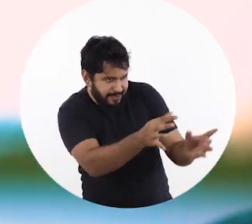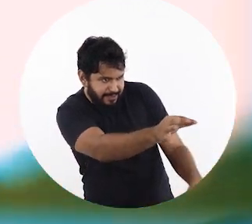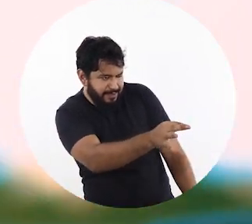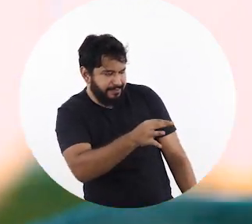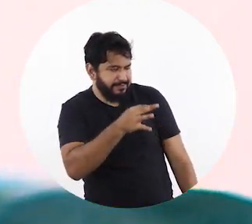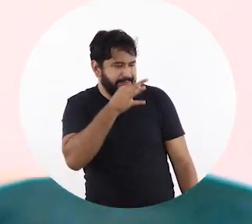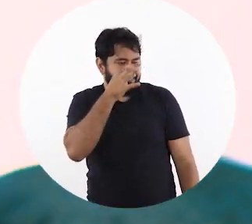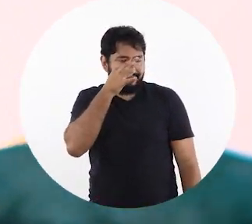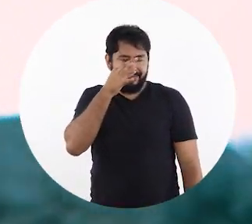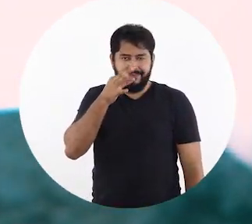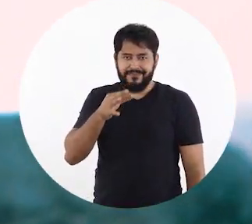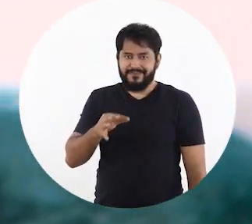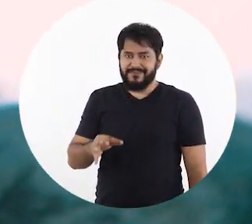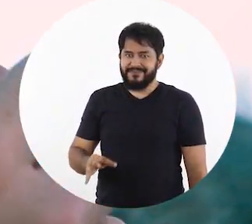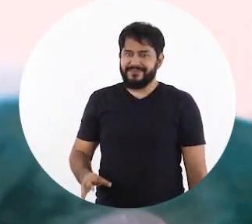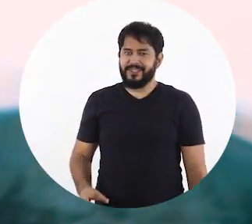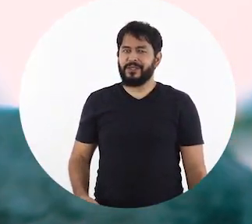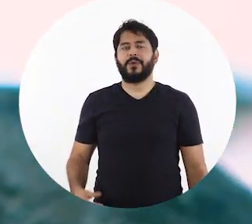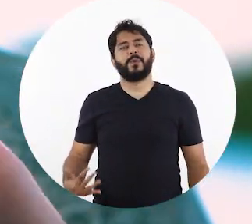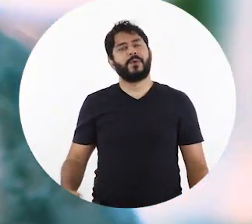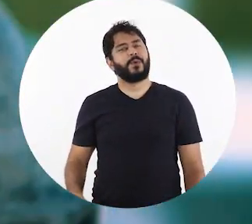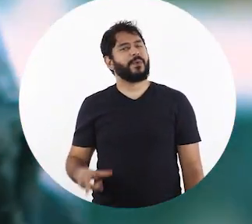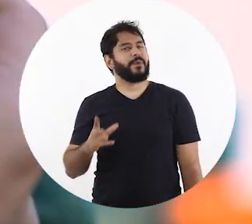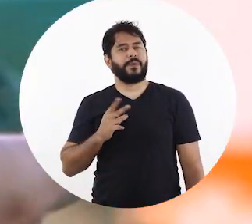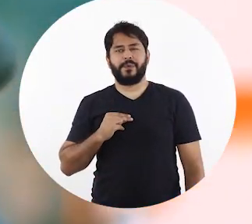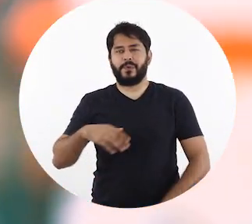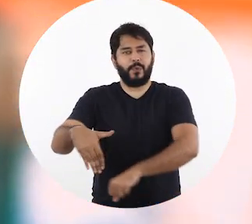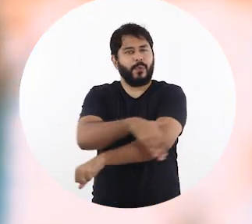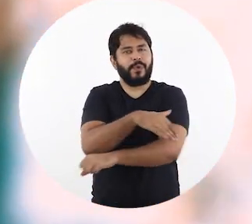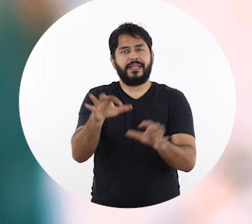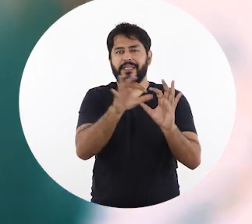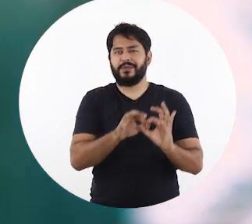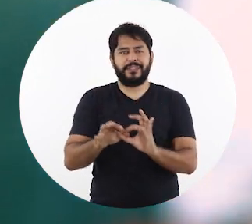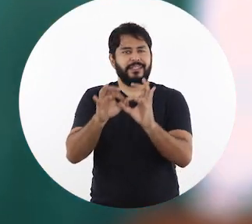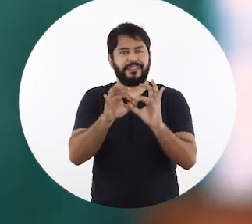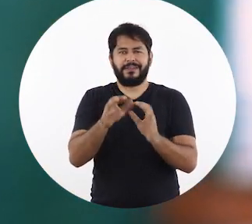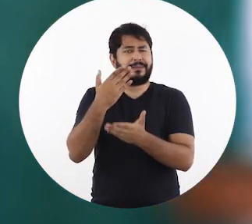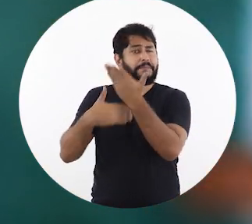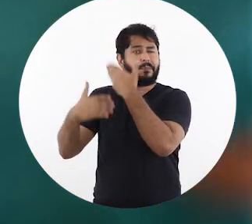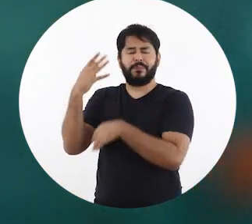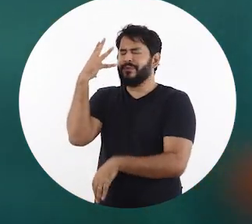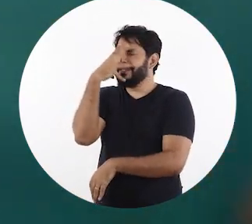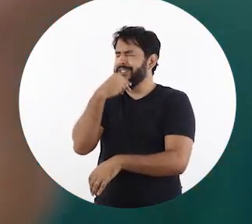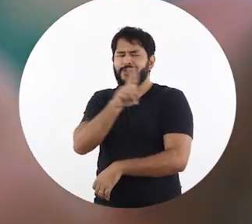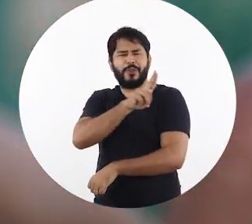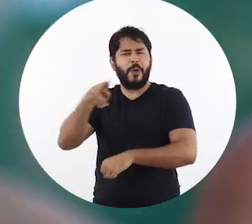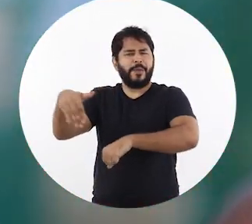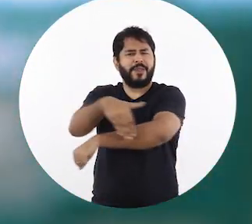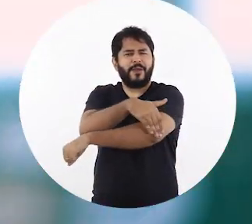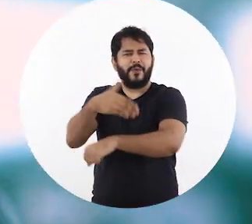Ai, Rua da União. Como era bonito, né, os nomes das ruas na minha infância. Rua do